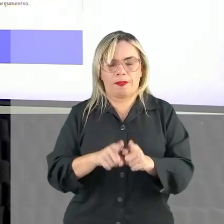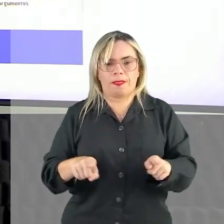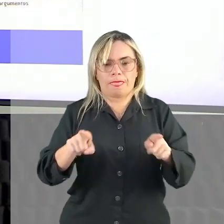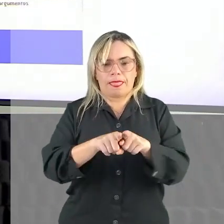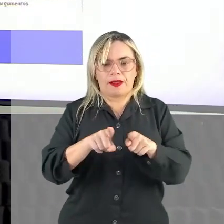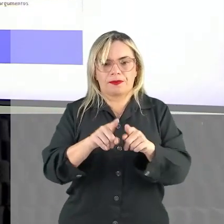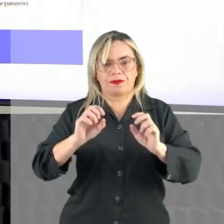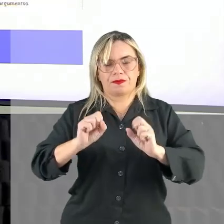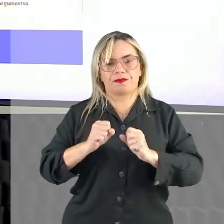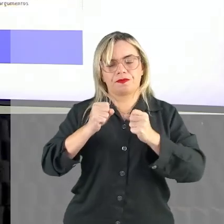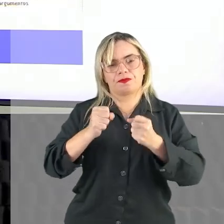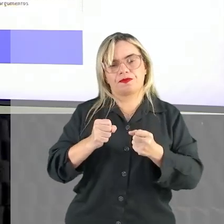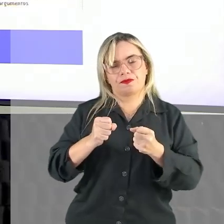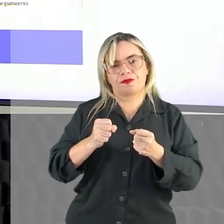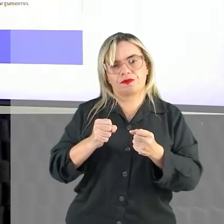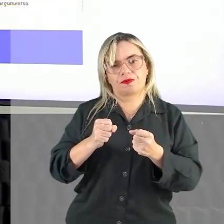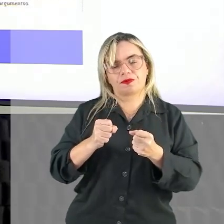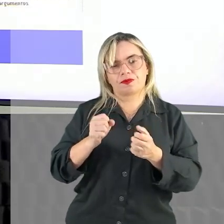gente não pode